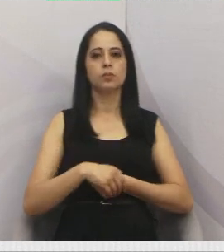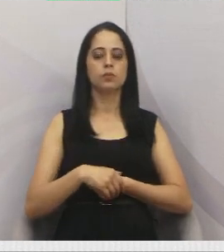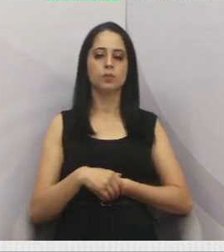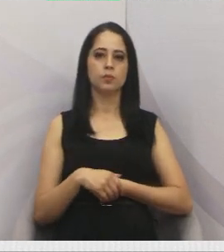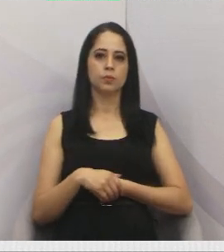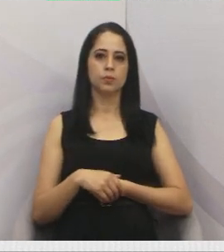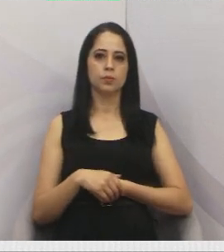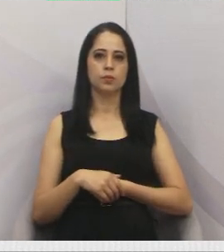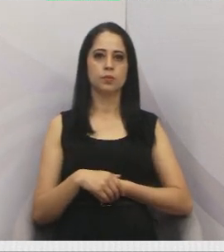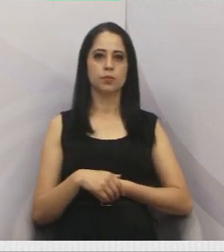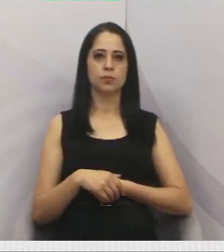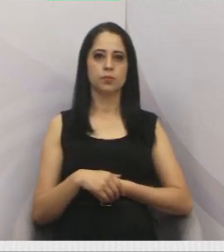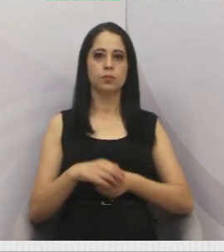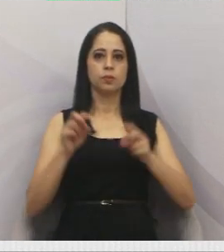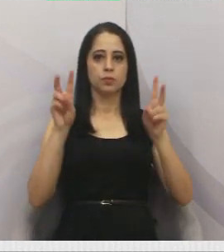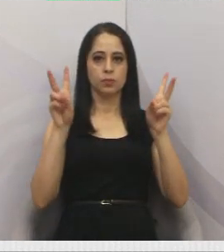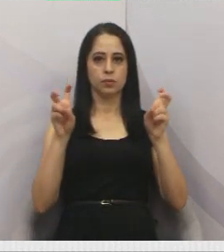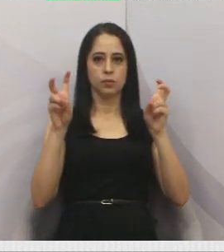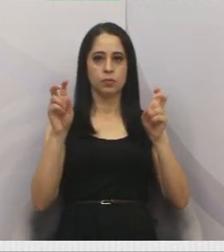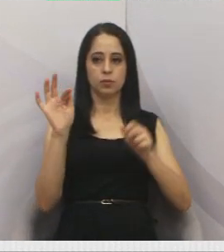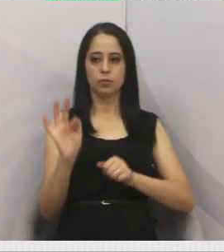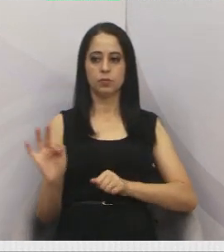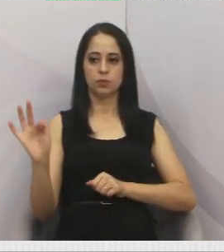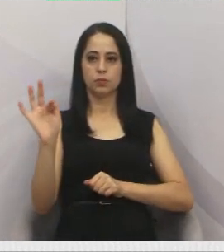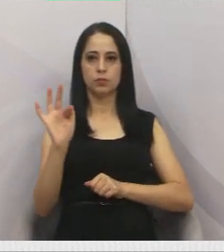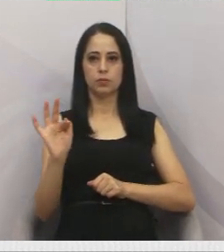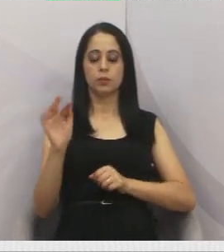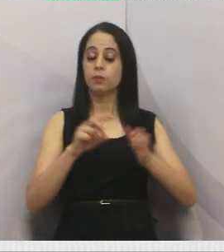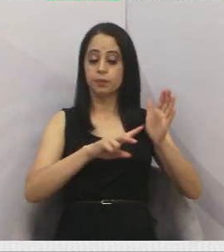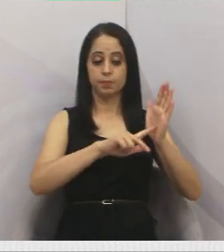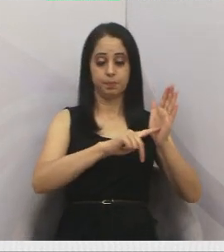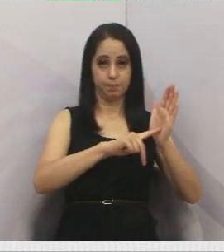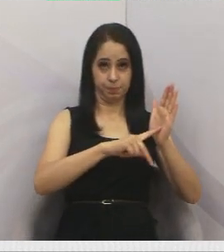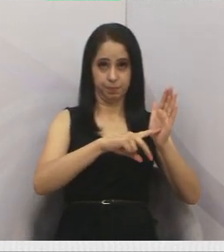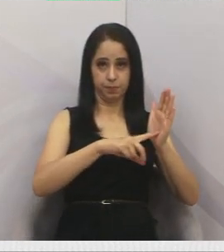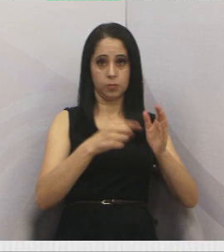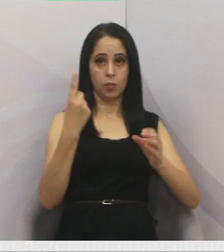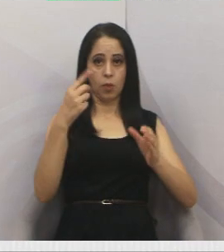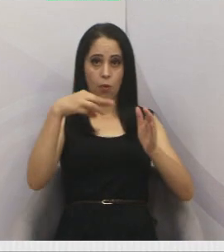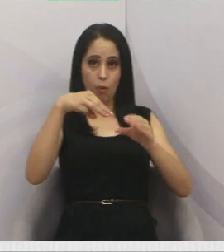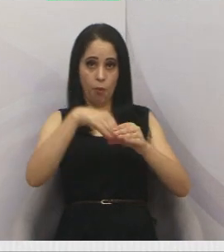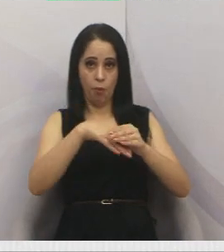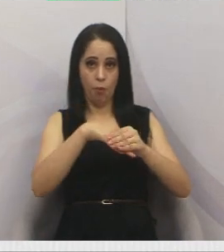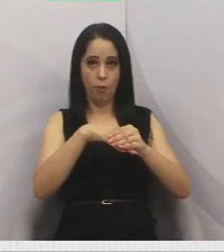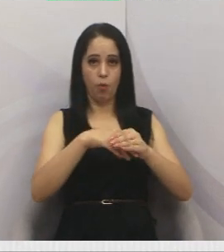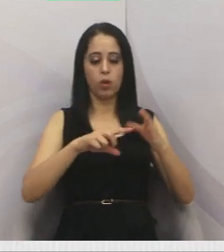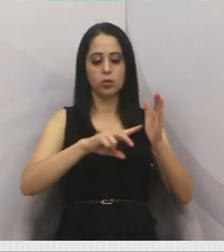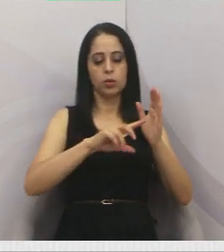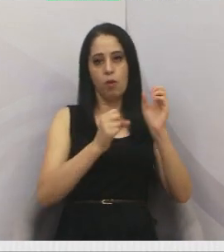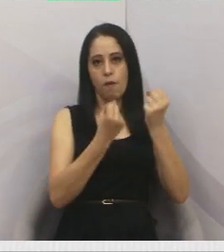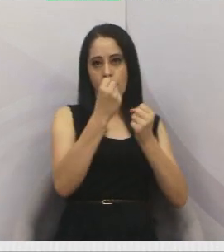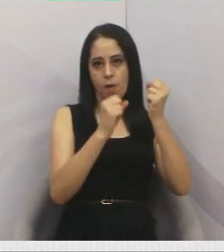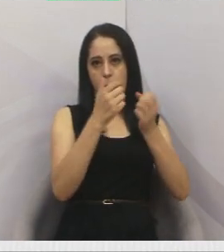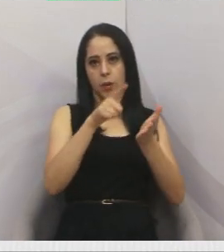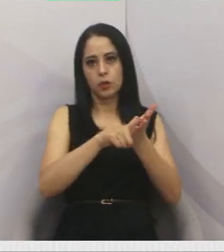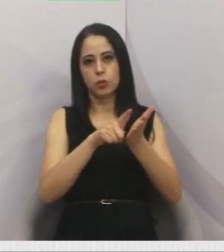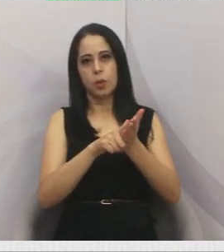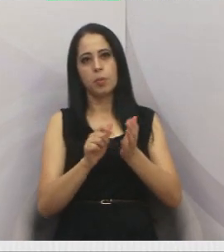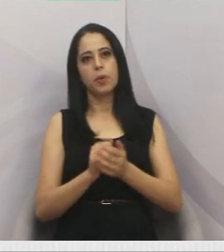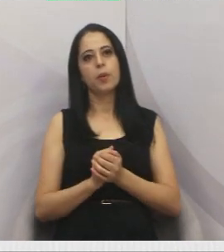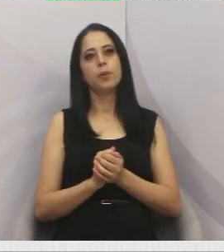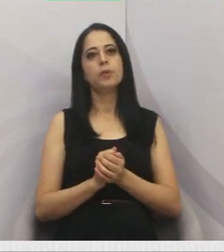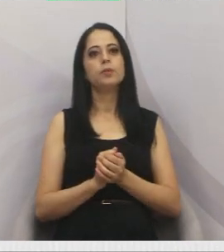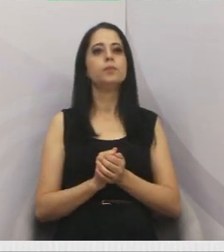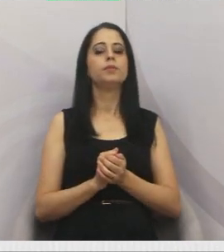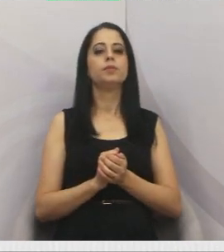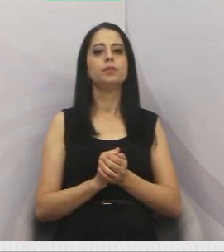Yolanda. Segmento Entidades de Classe Sindical, um voto para Sindicato dos Papeleiros. Segmento